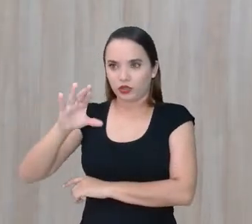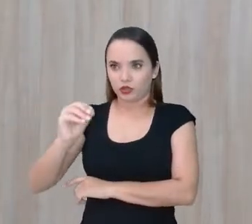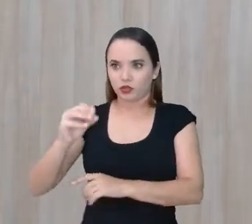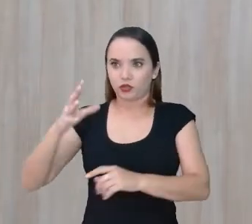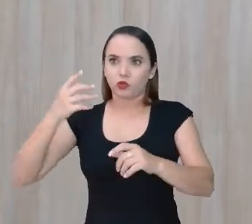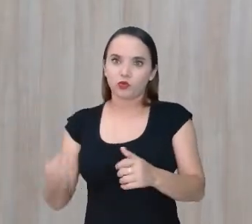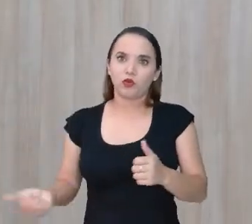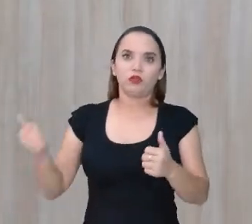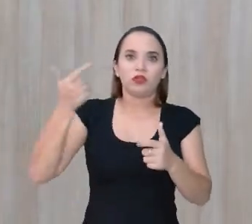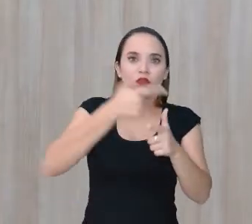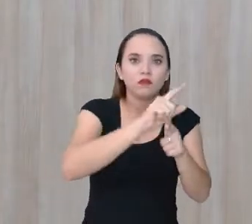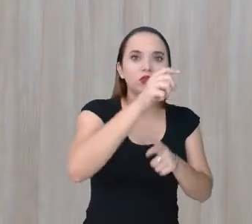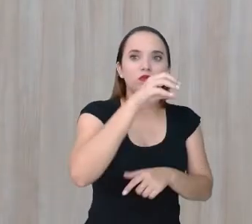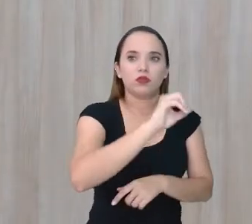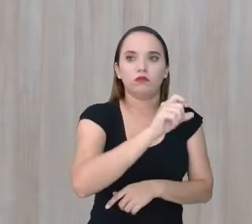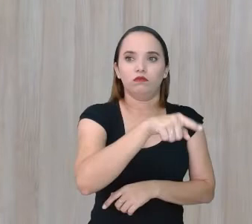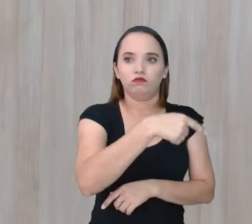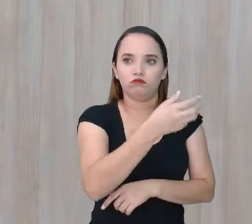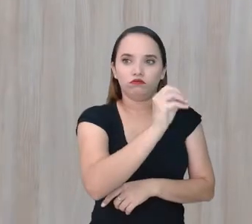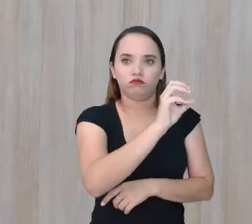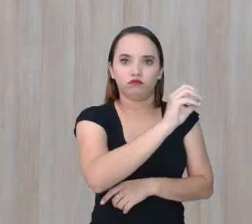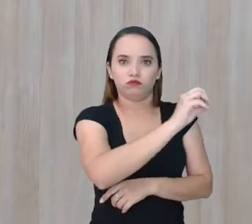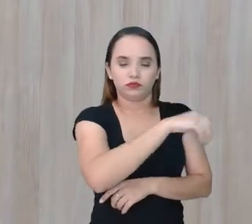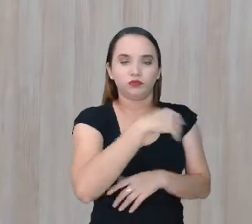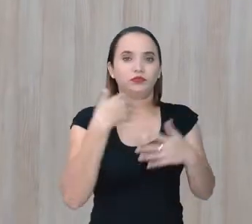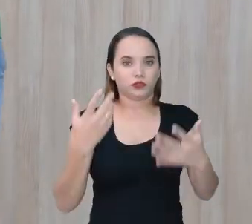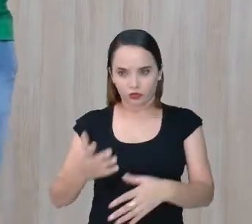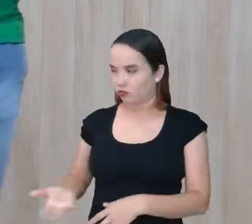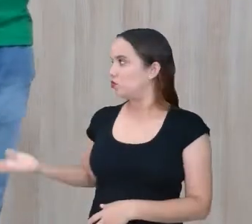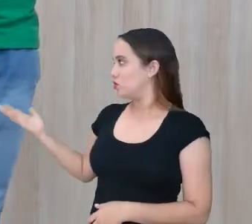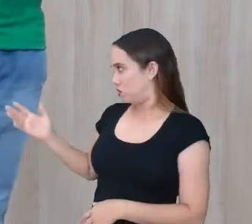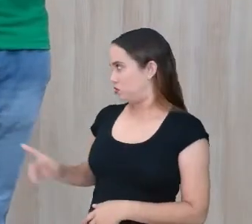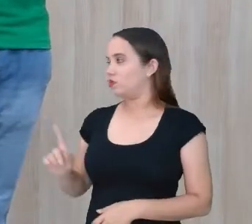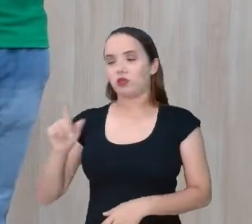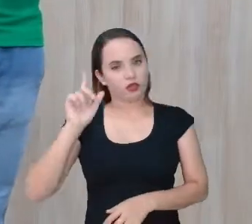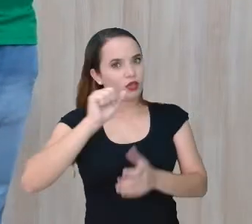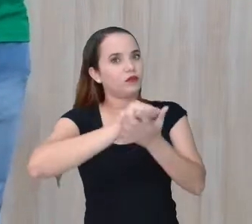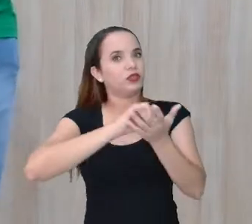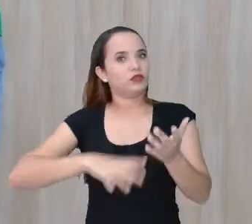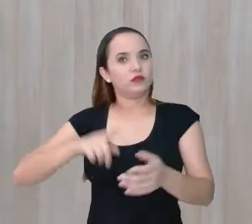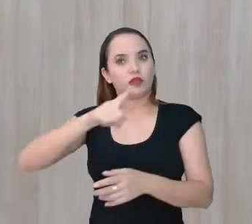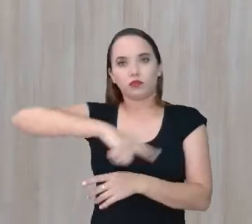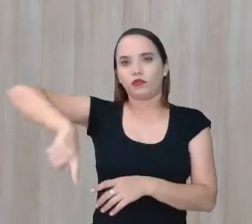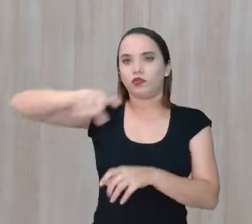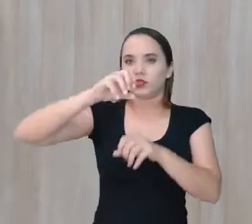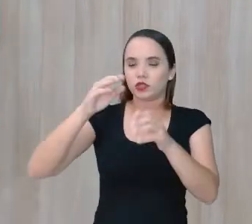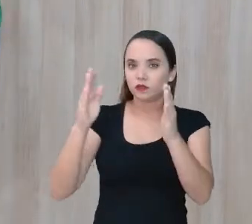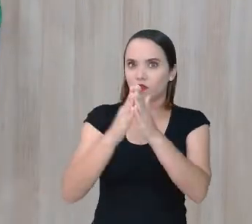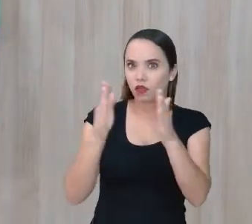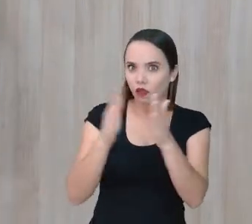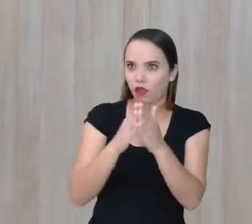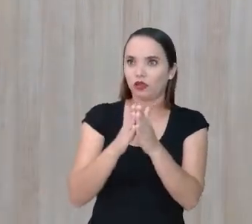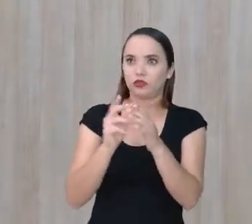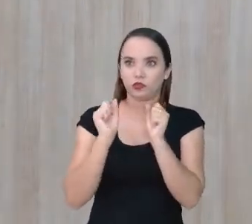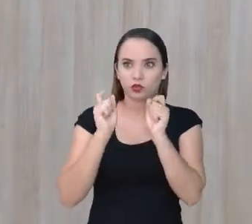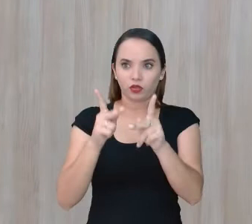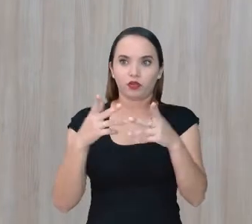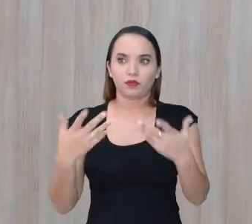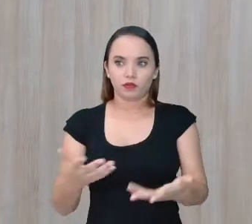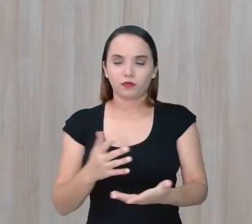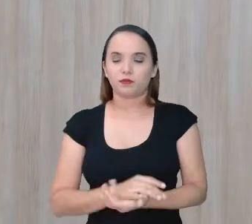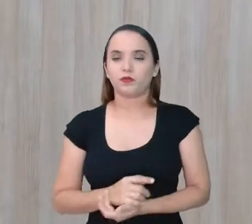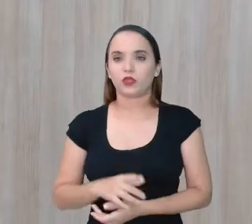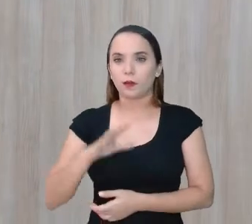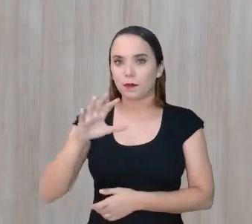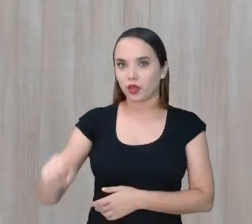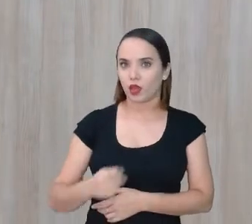esse número aqui, certo? Então, eu vou deixar essa atividade aí para casa para vocês, tá bom? Para você pegar o número 1